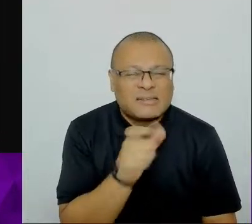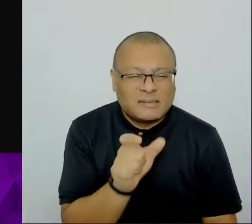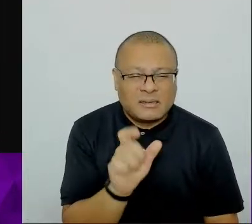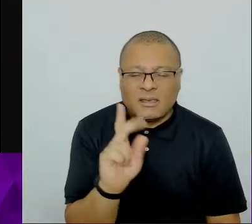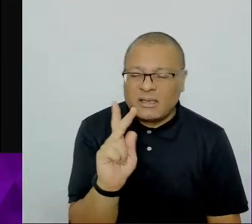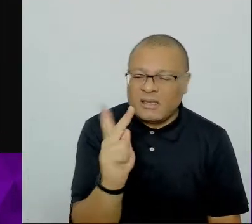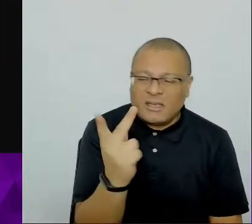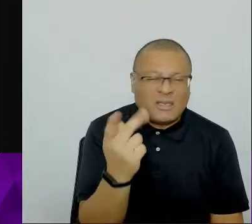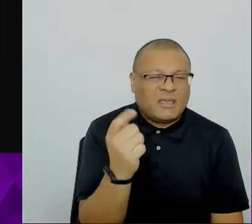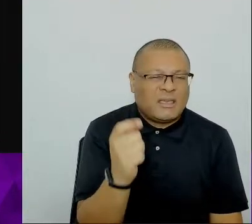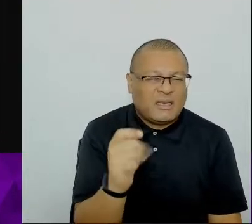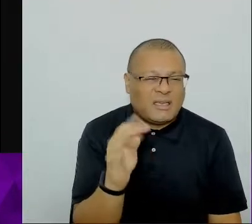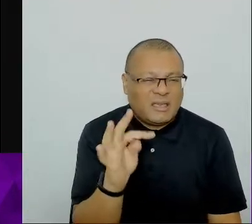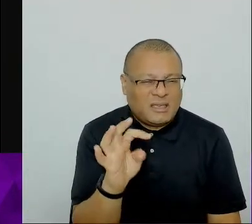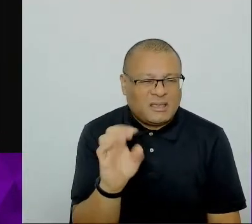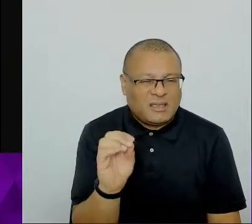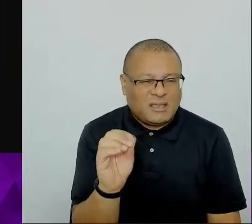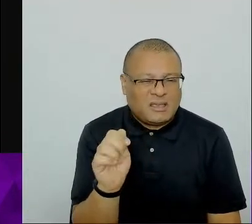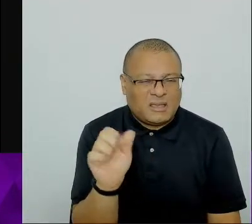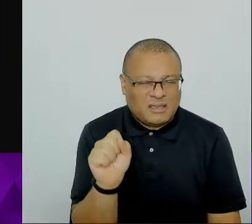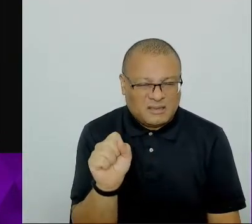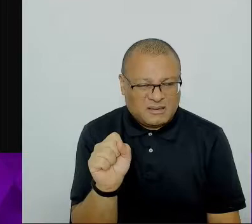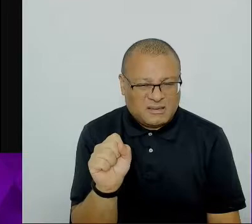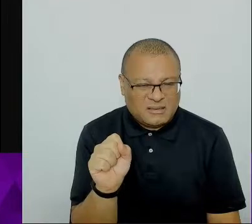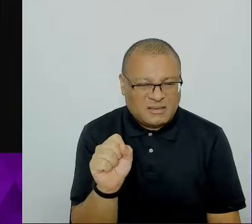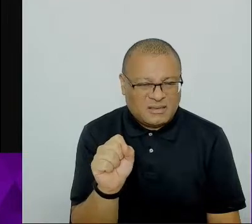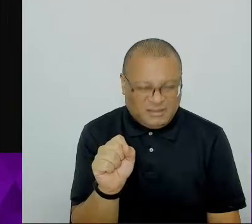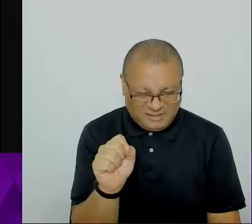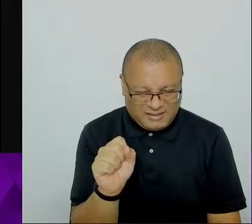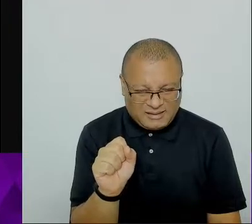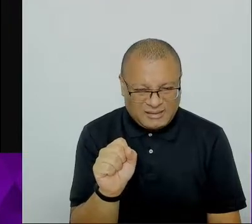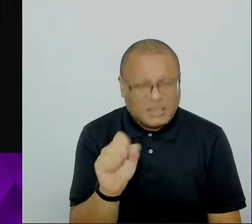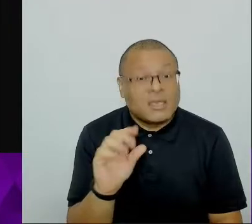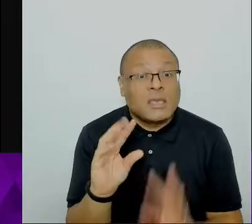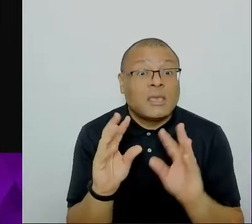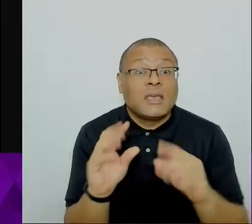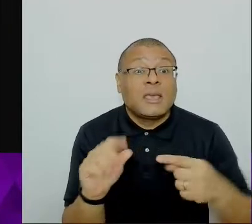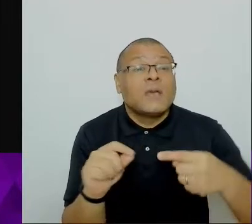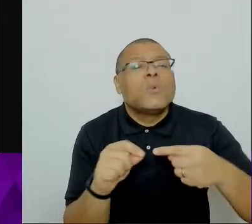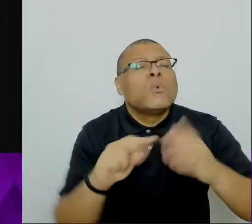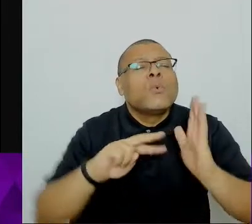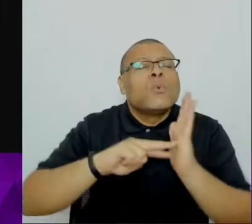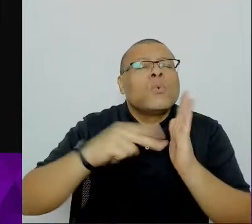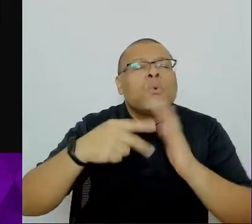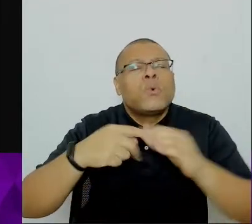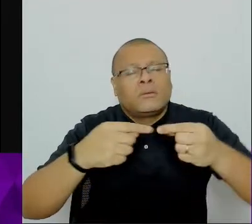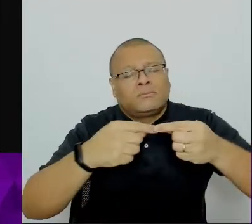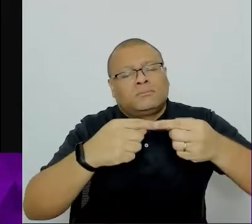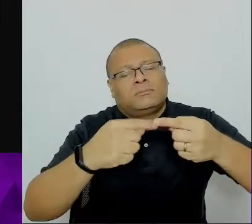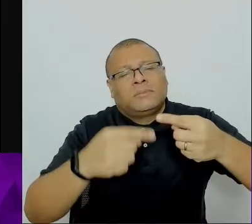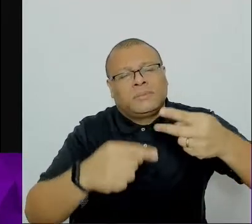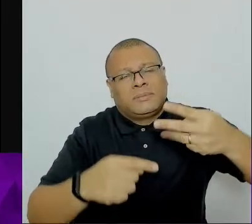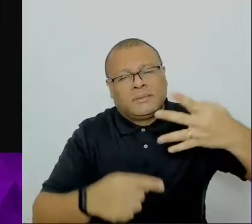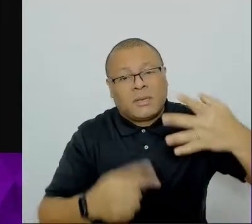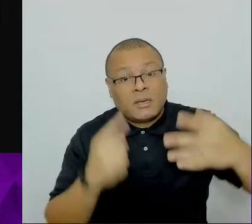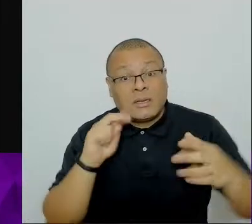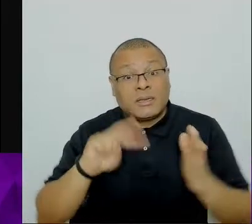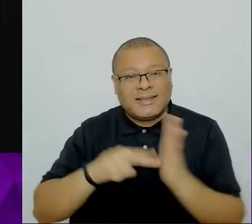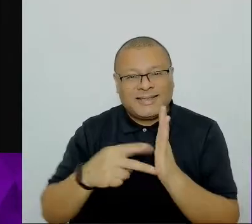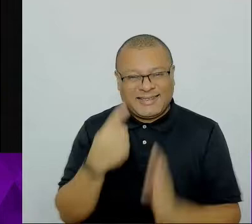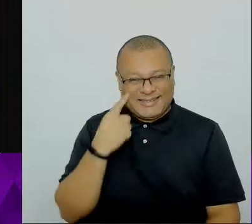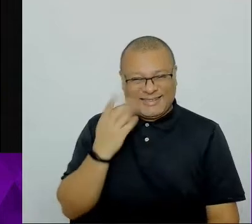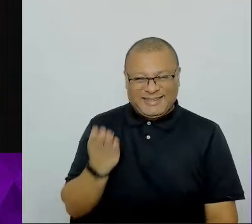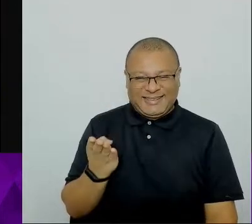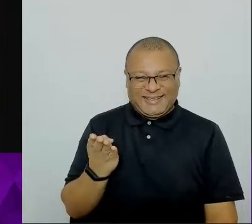também é um acrônimo, que a gente chama de HOAS ou HOAS, que em resumo ela quer dizer essa imagem aqui, ó. Isso aqui é um